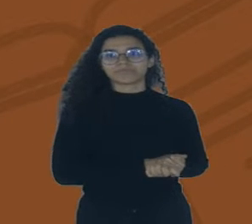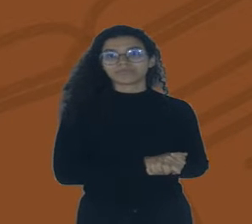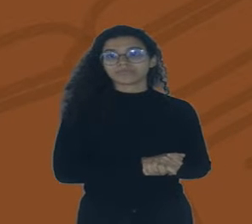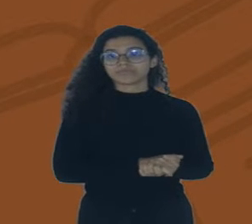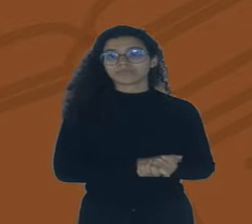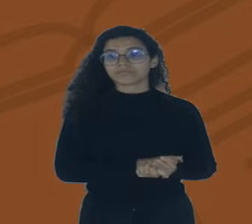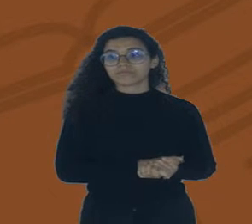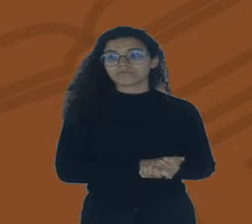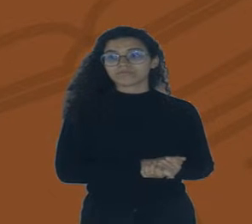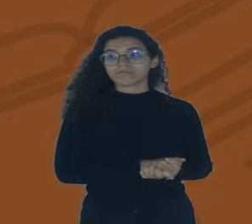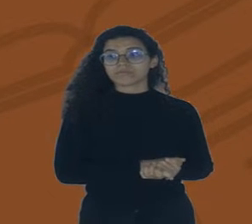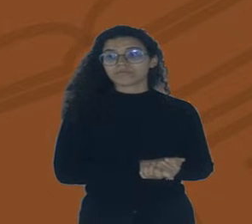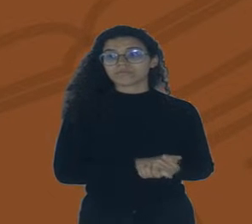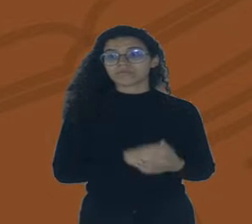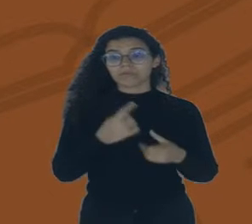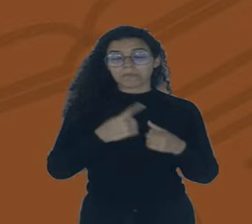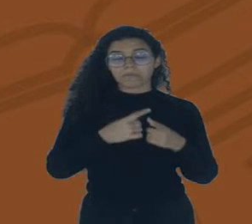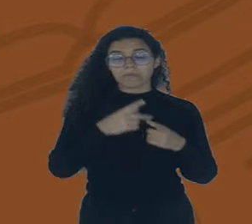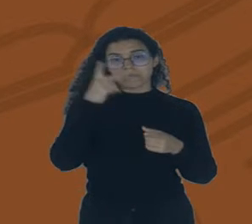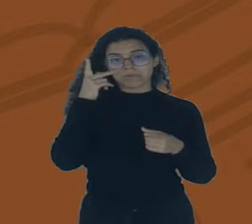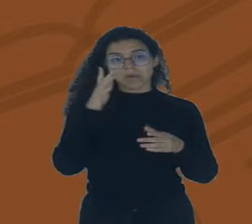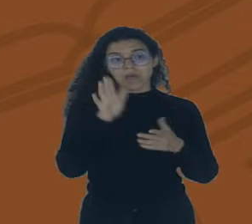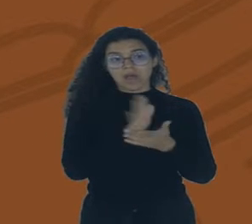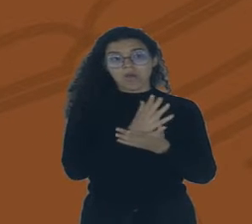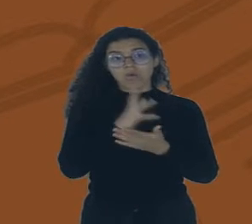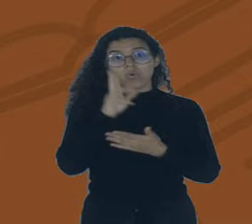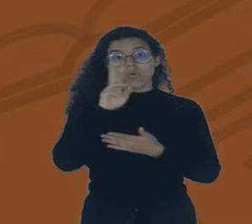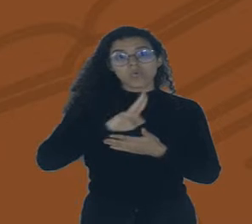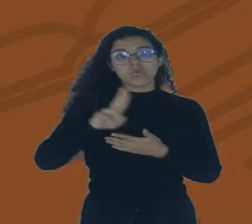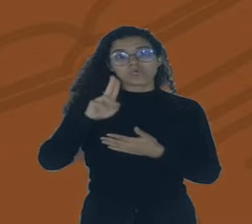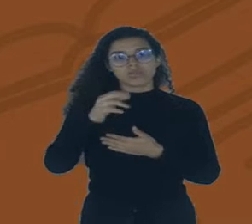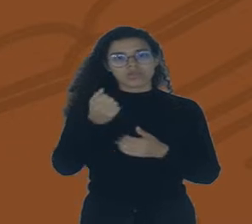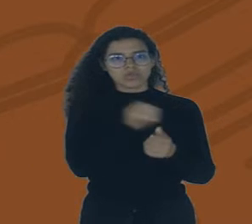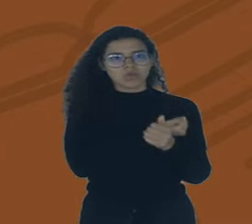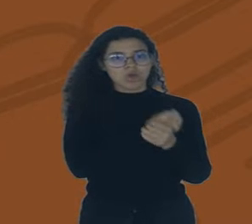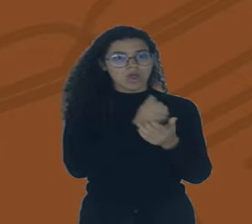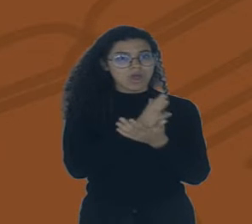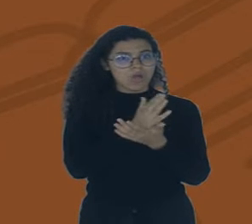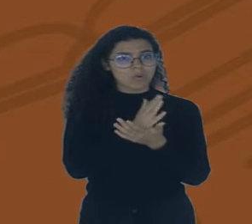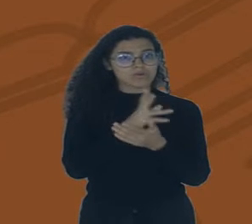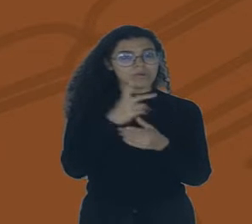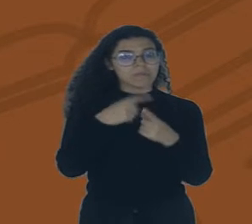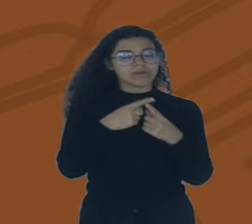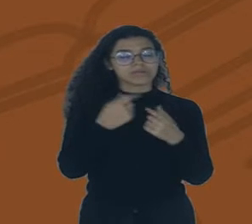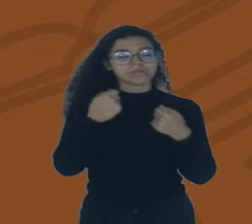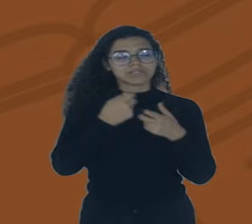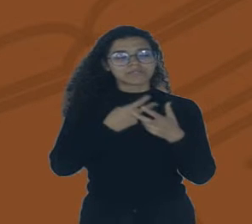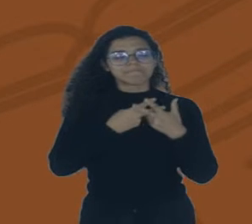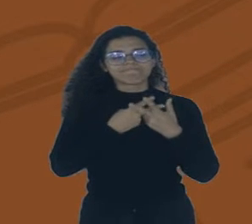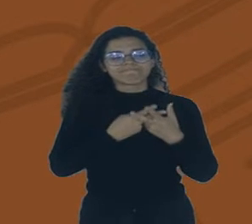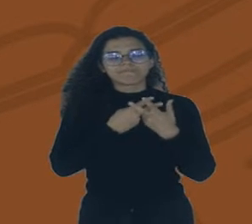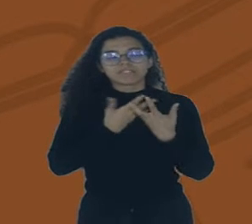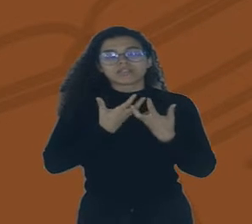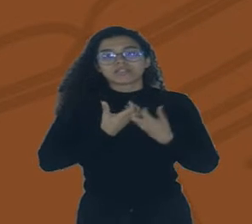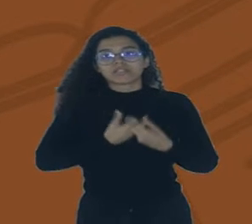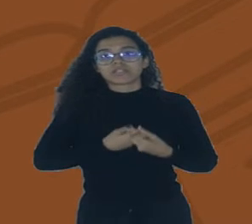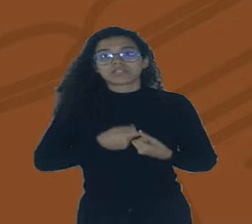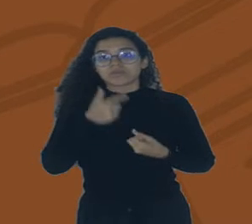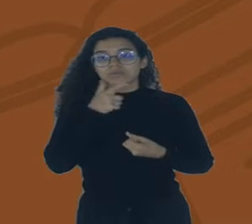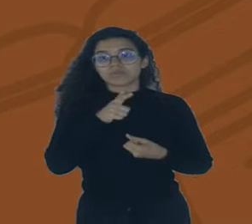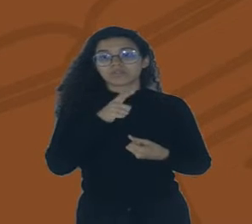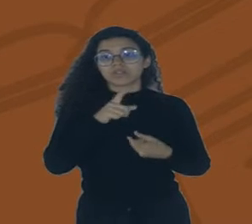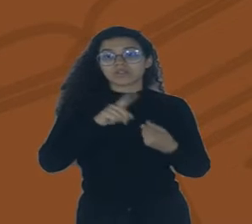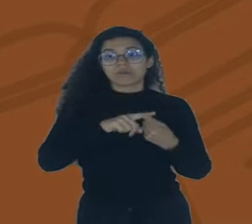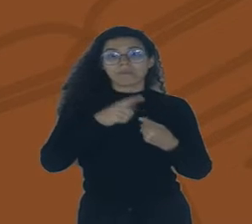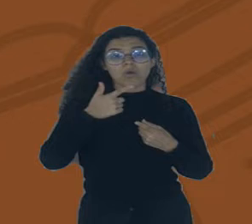Muitas pessoas utilizam determinado tipo de droga, tipo para suportar aí o cansaço. Algumas pessoas utilizam em